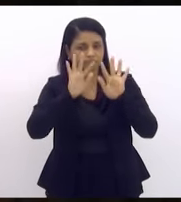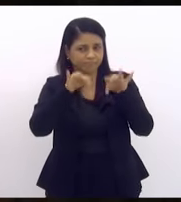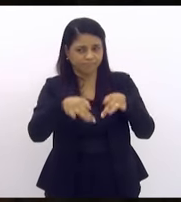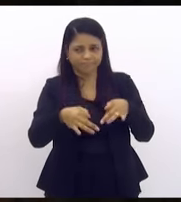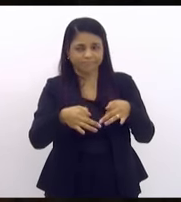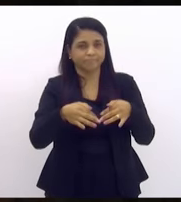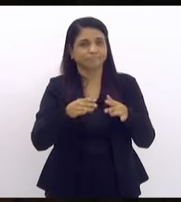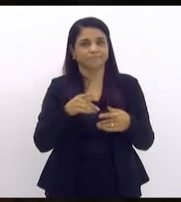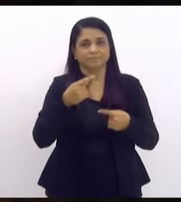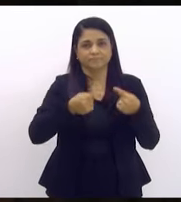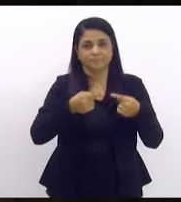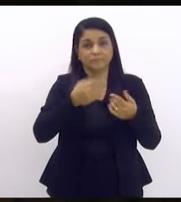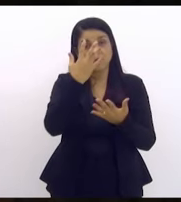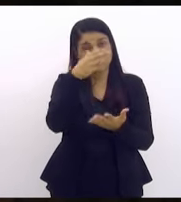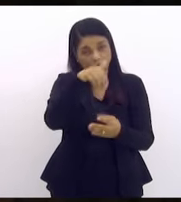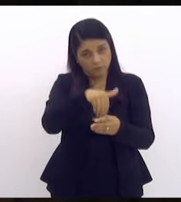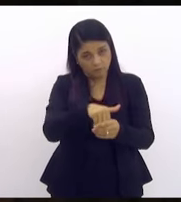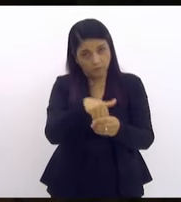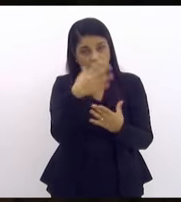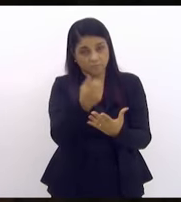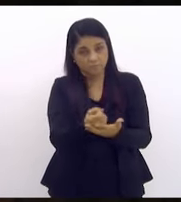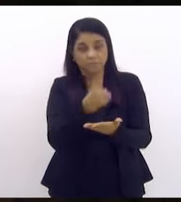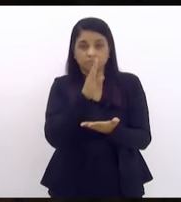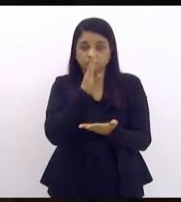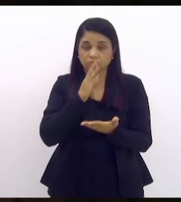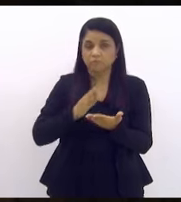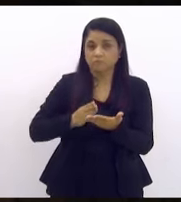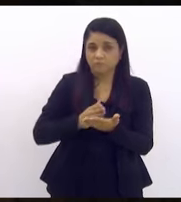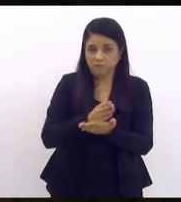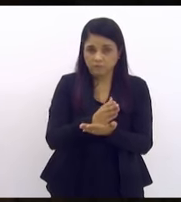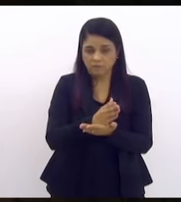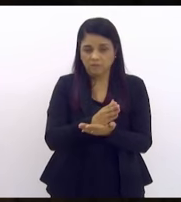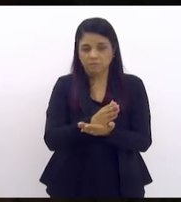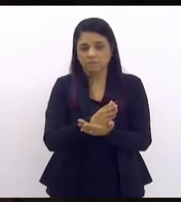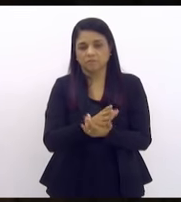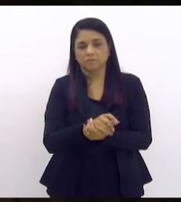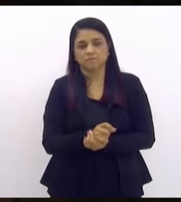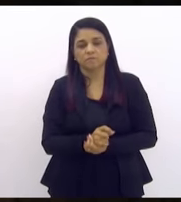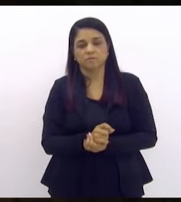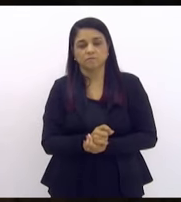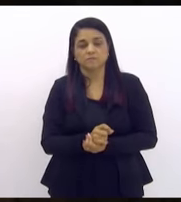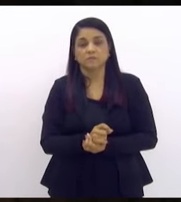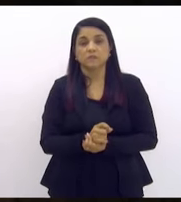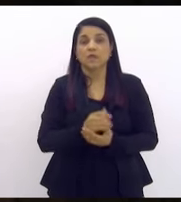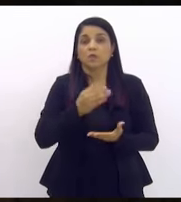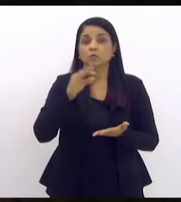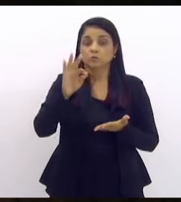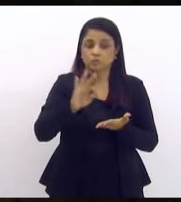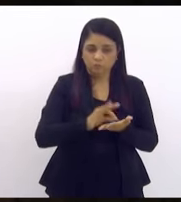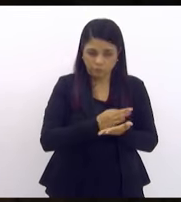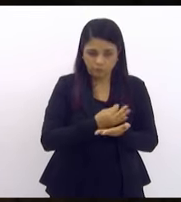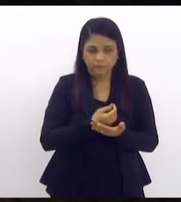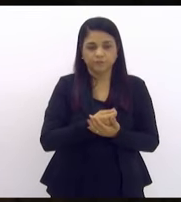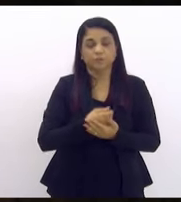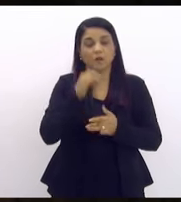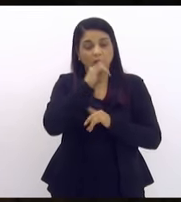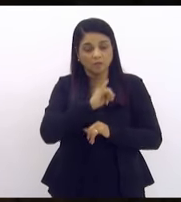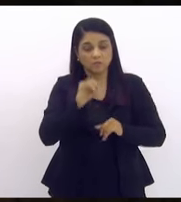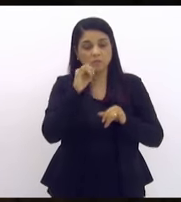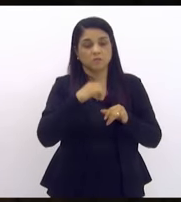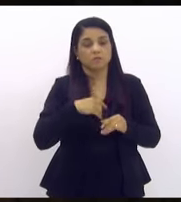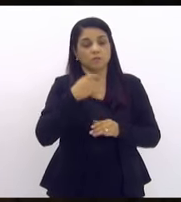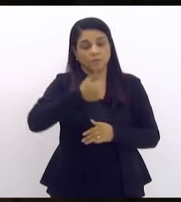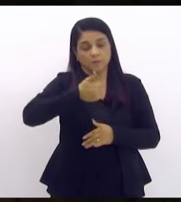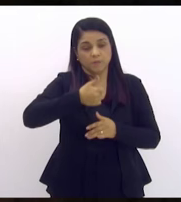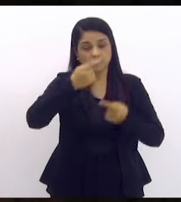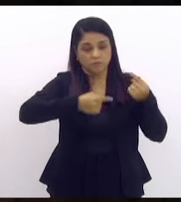discutir, encerrada a discussão e votação. Senhores que aprovam, mandem como estão, aprovado, vai a autógrafo. Anuncio, em primeira